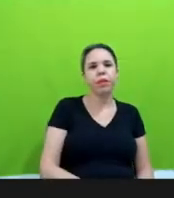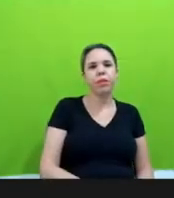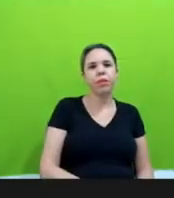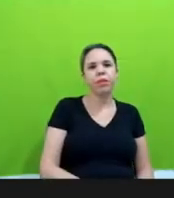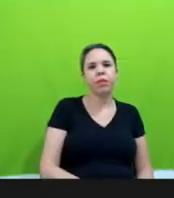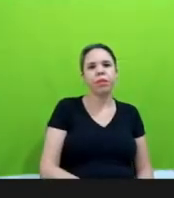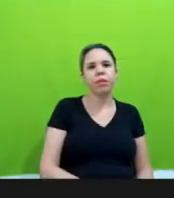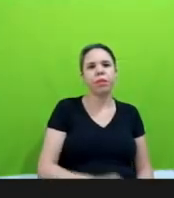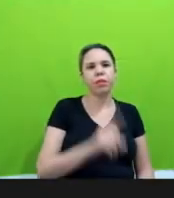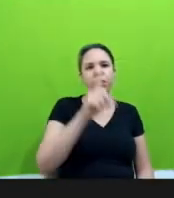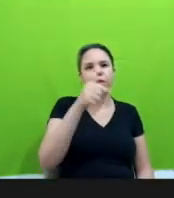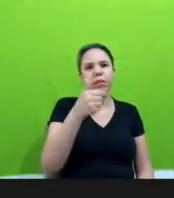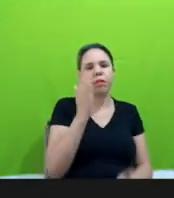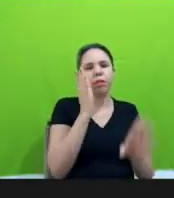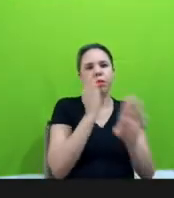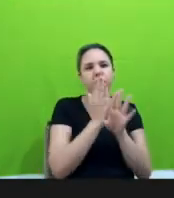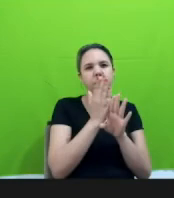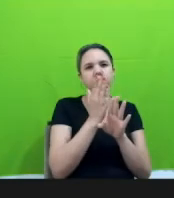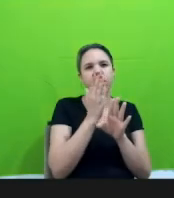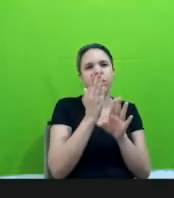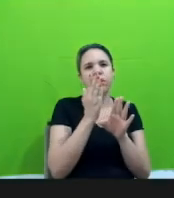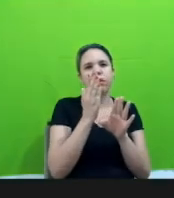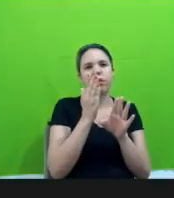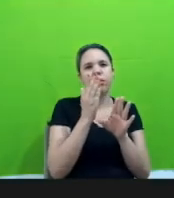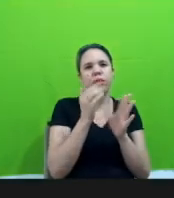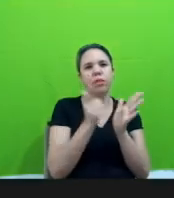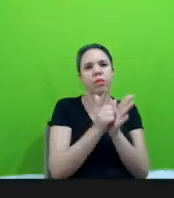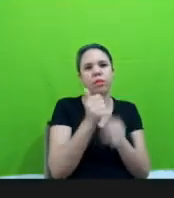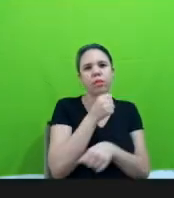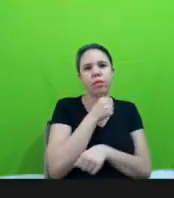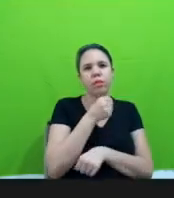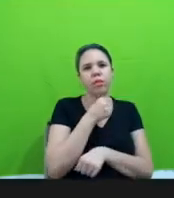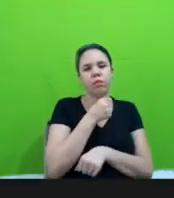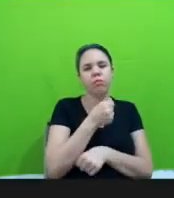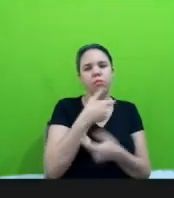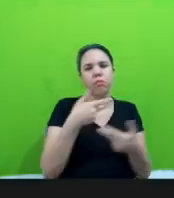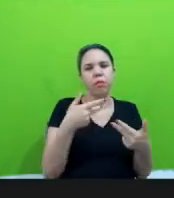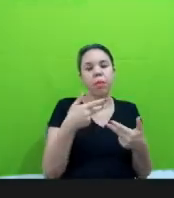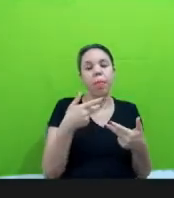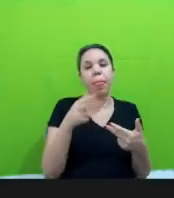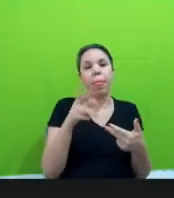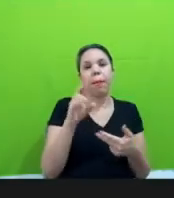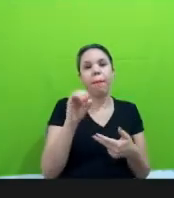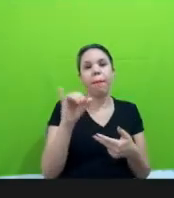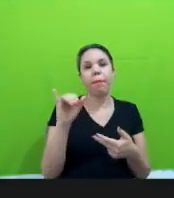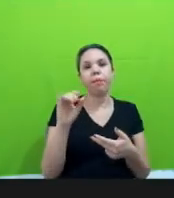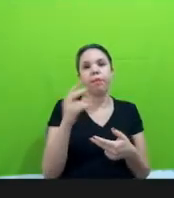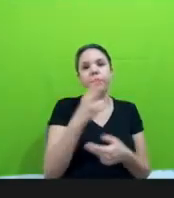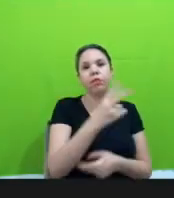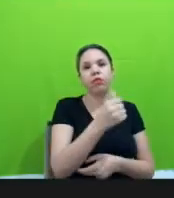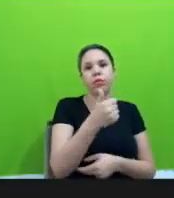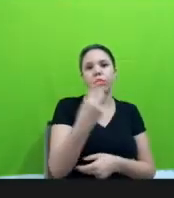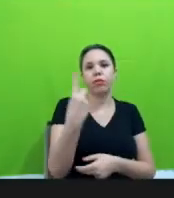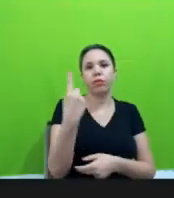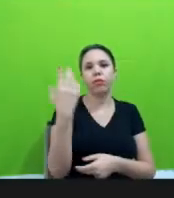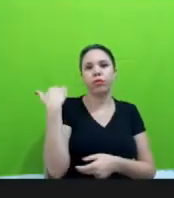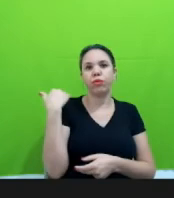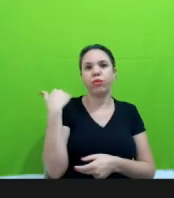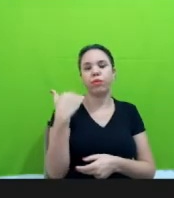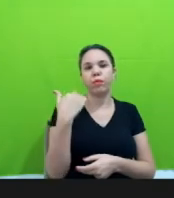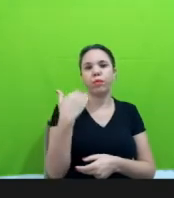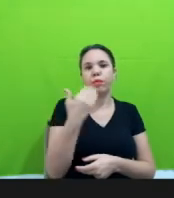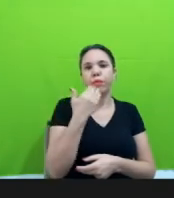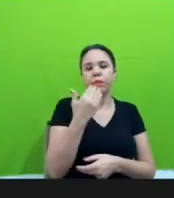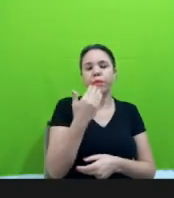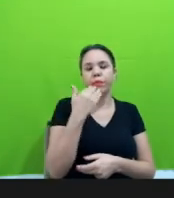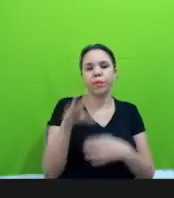depois eu peguei, depois outro pegou, foi todo mundo fazendo matéria com ROI para cá, ROI para lá. Até que 2021, finalzinho, eu peço um dado só para atualizar